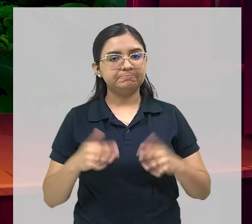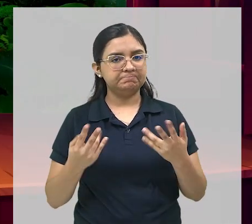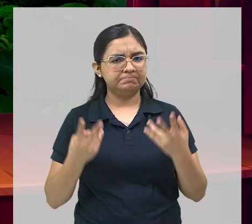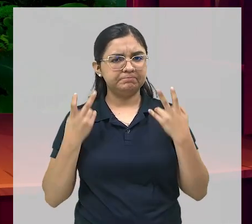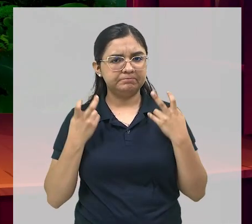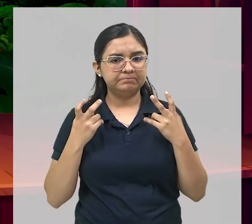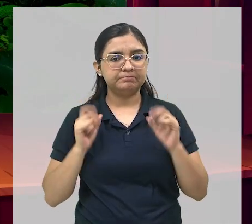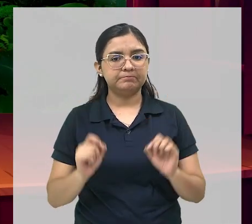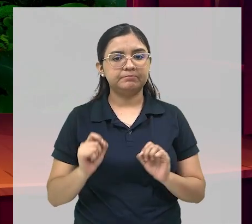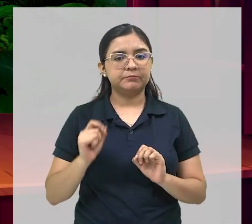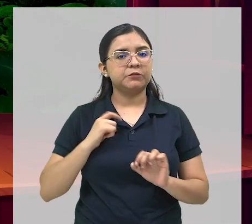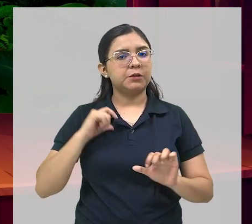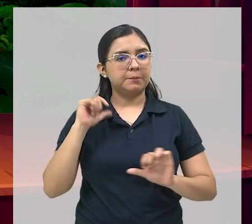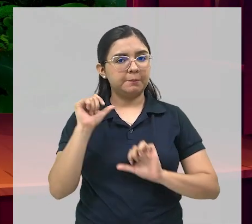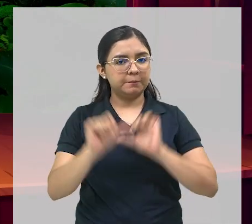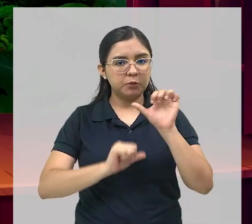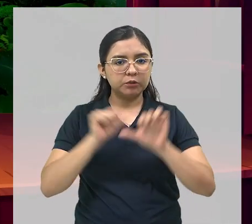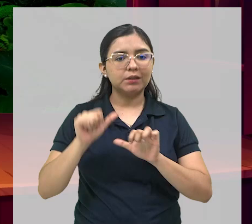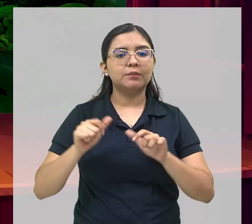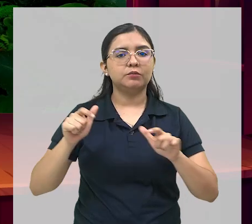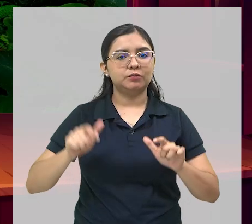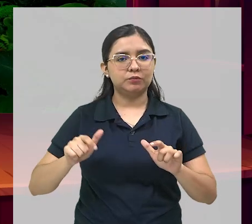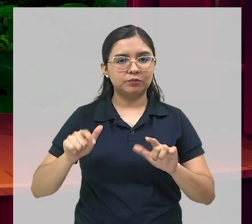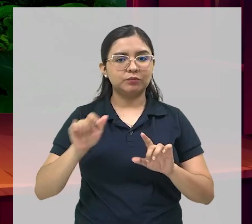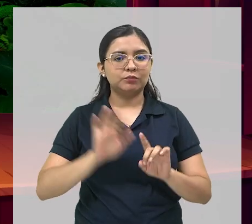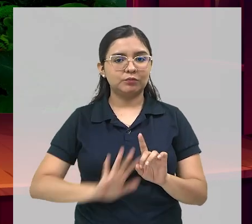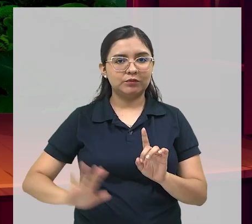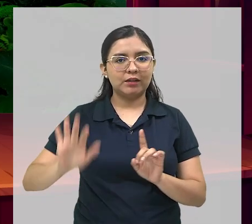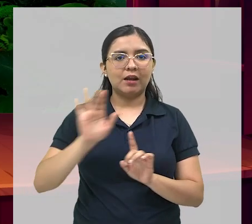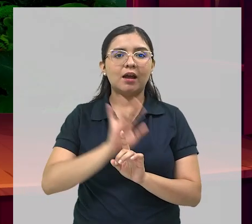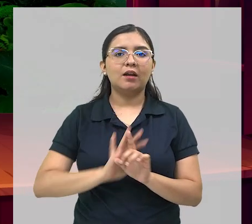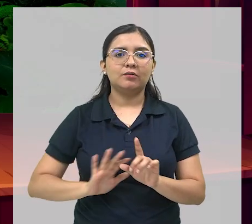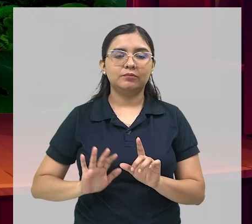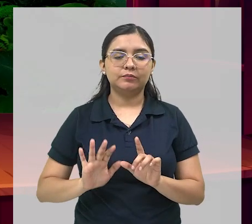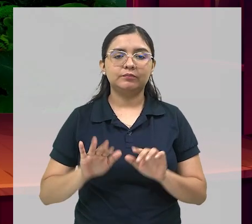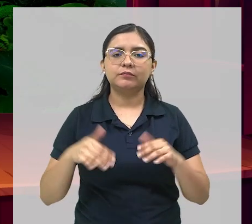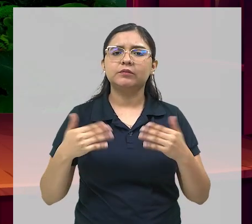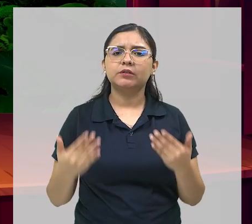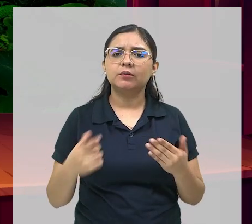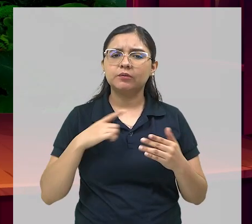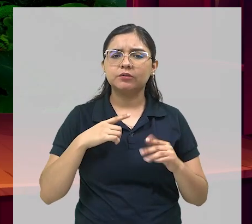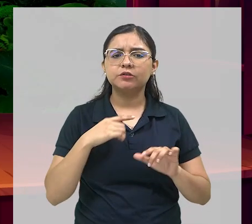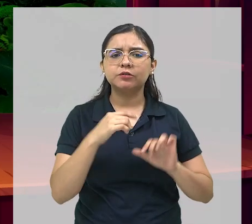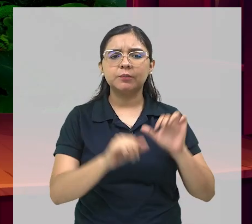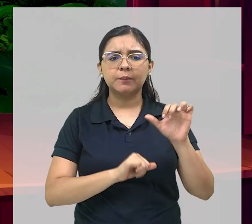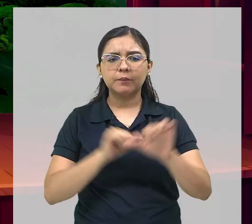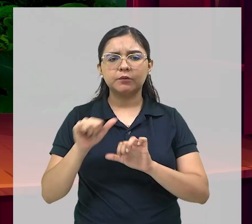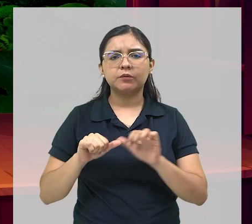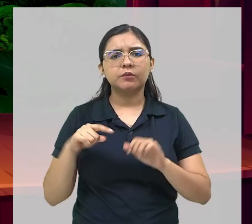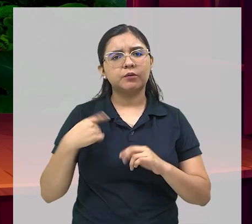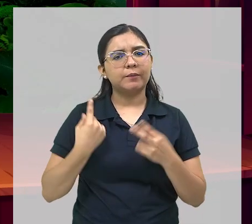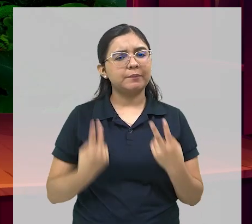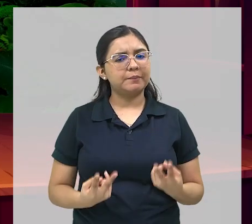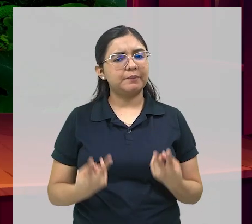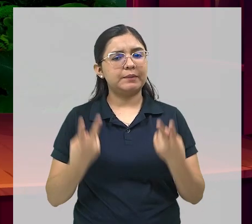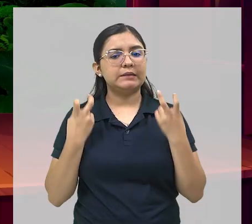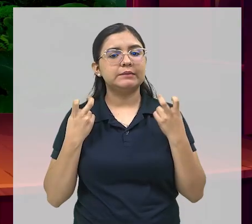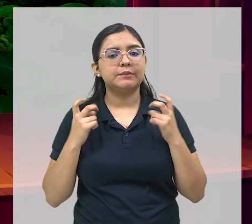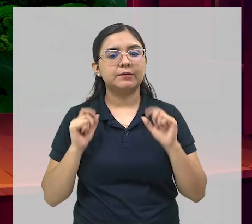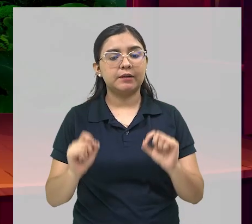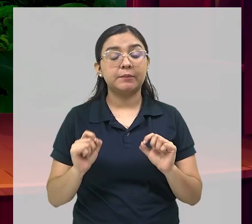Olha, já mudamos o nosso cenário. Quando a gente mudou o cenário, a gente já consegue